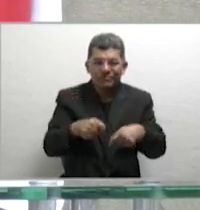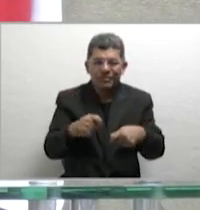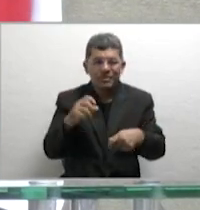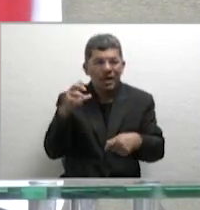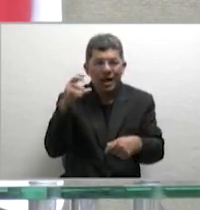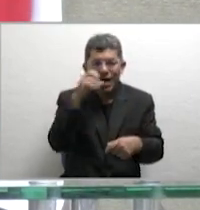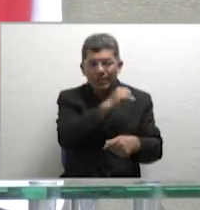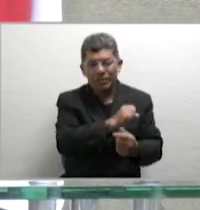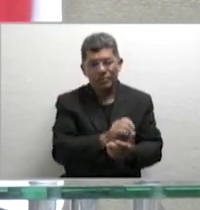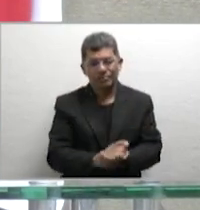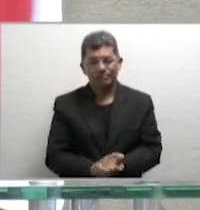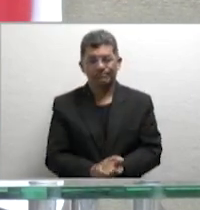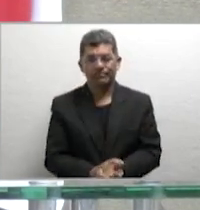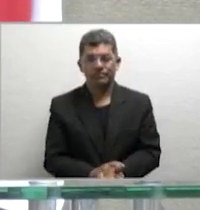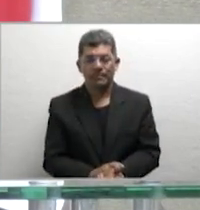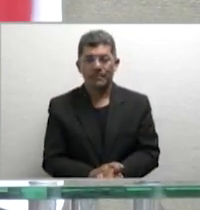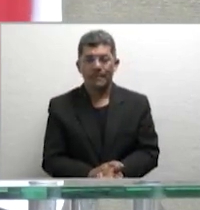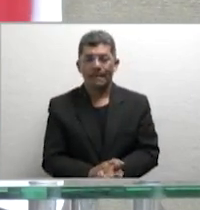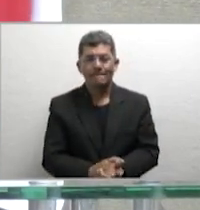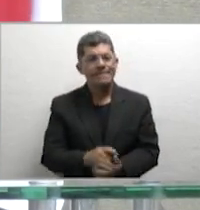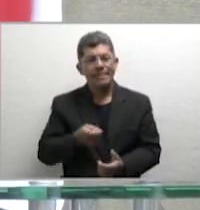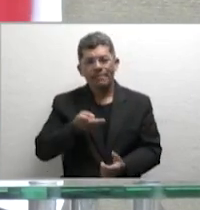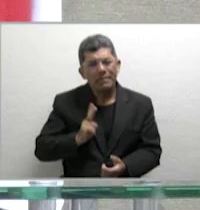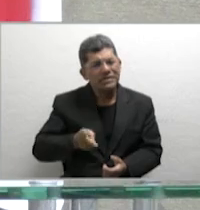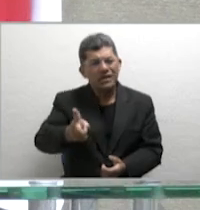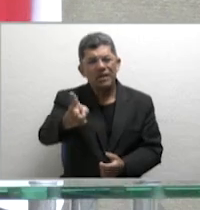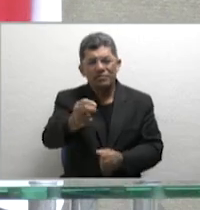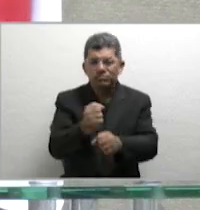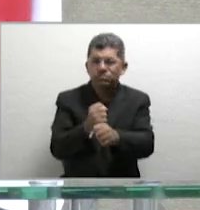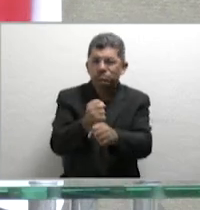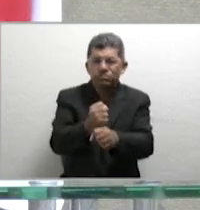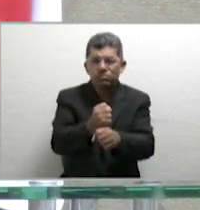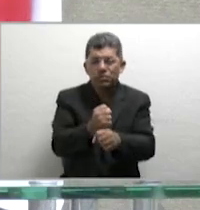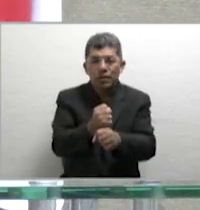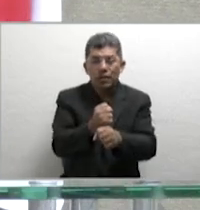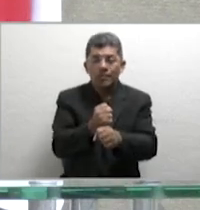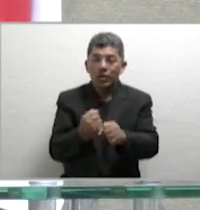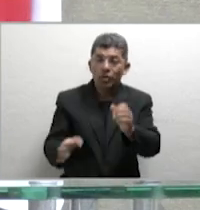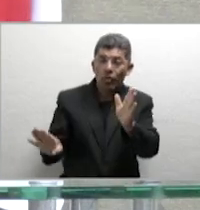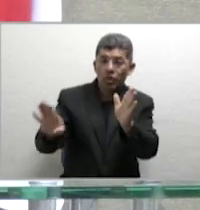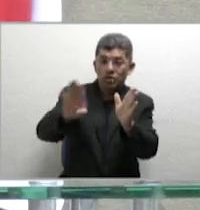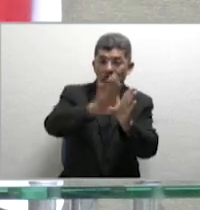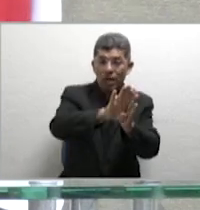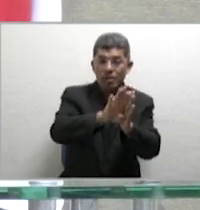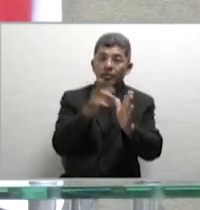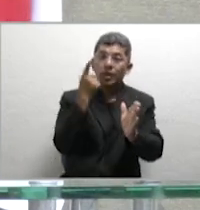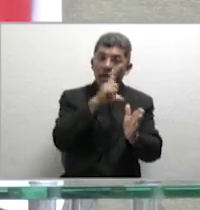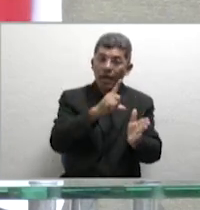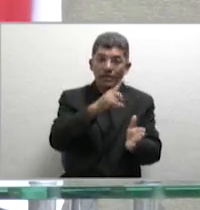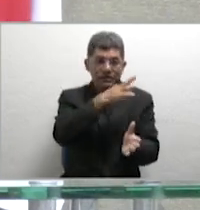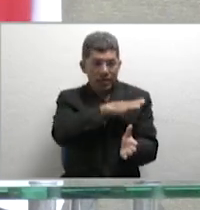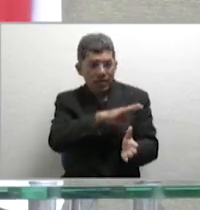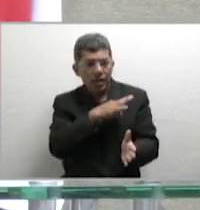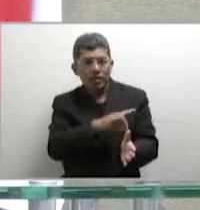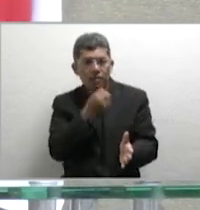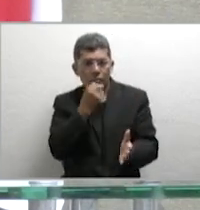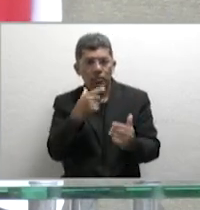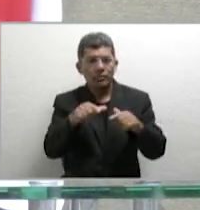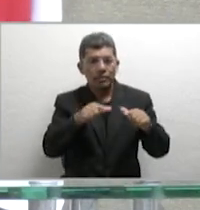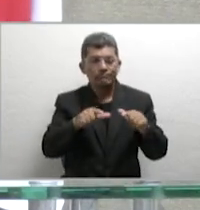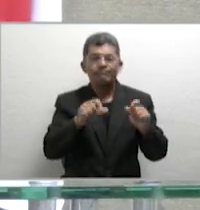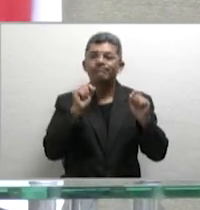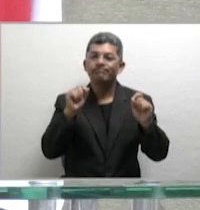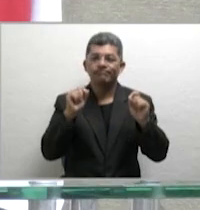célere, mais duradouro, mais perene para se alcançar renda que não seja